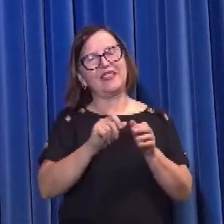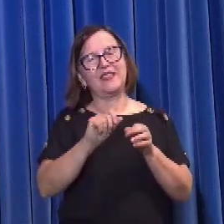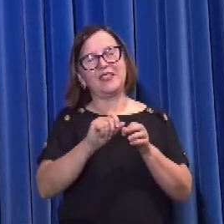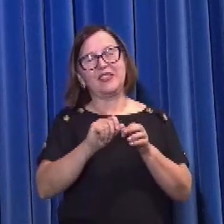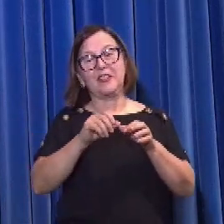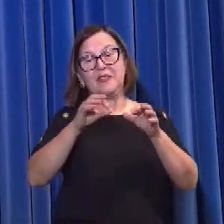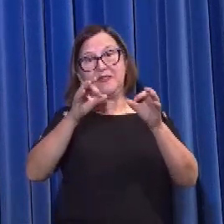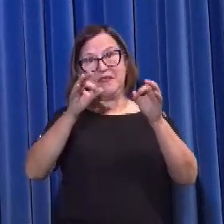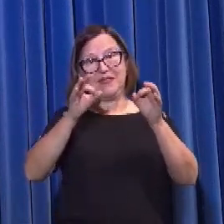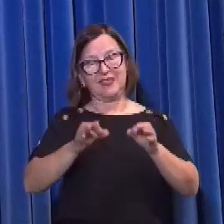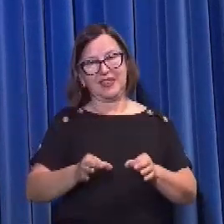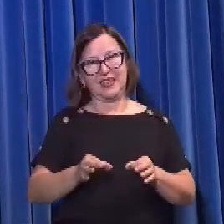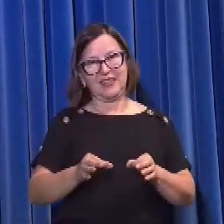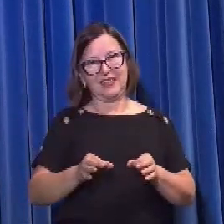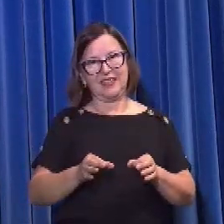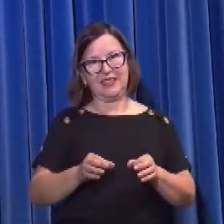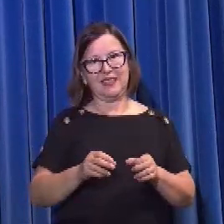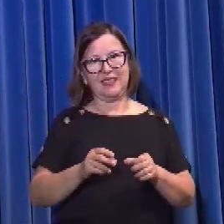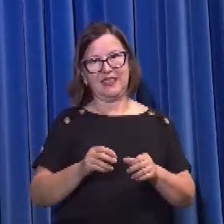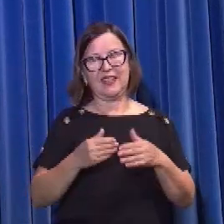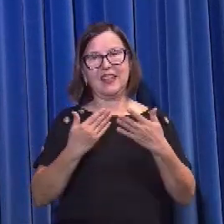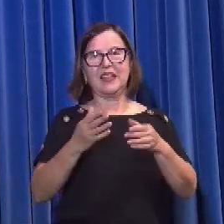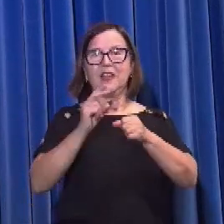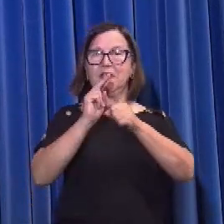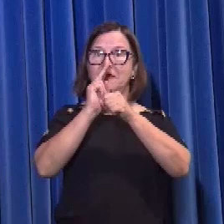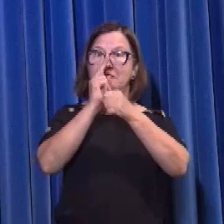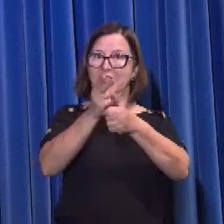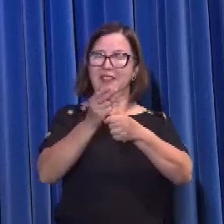firmar, fortificar e fundamentar.